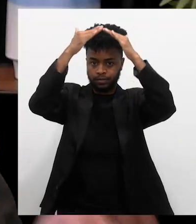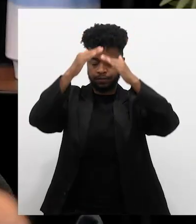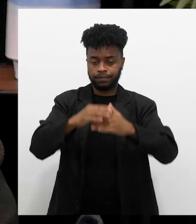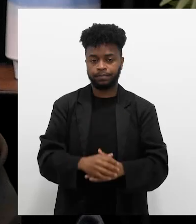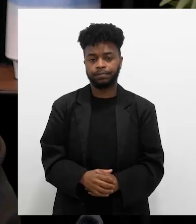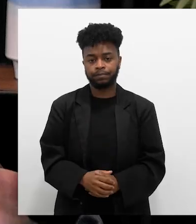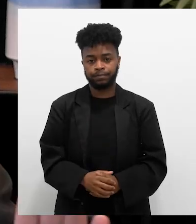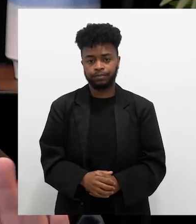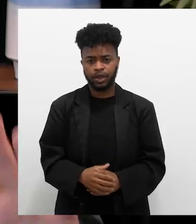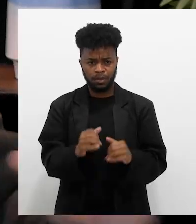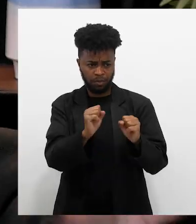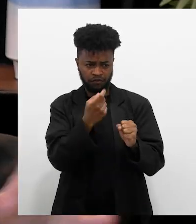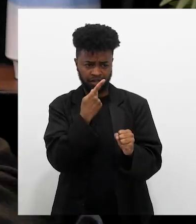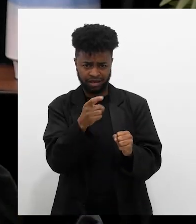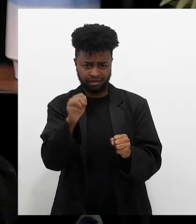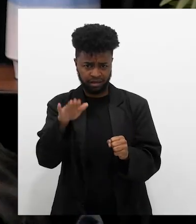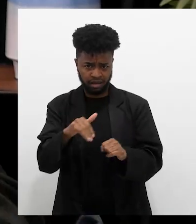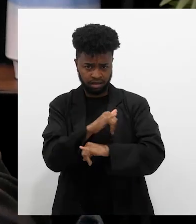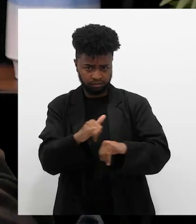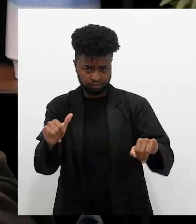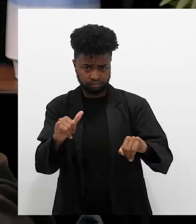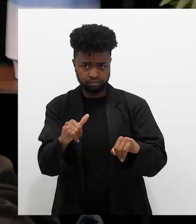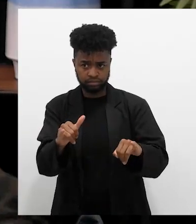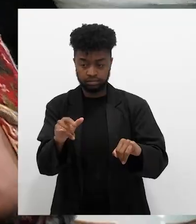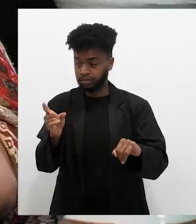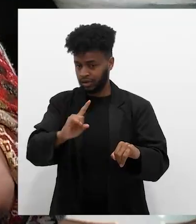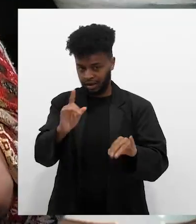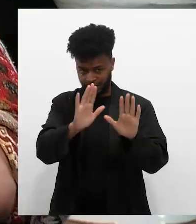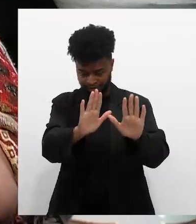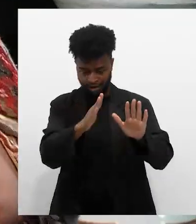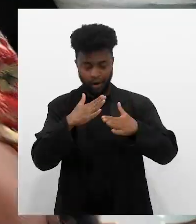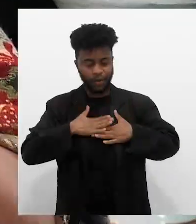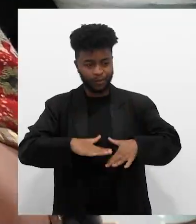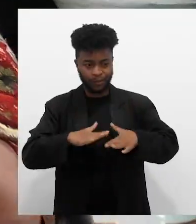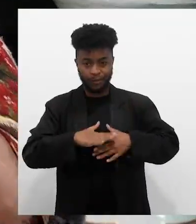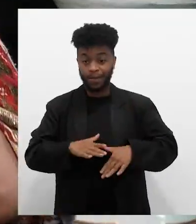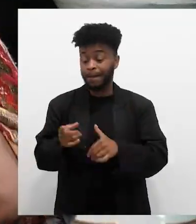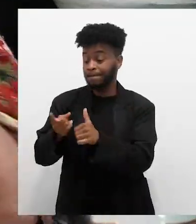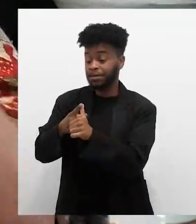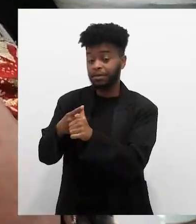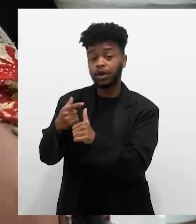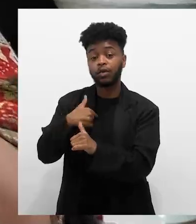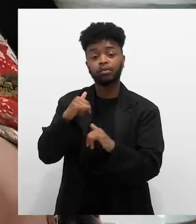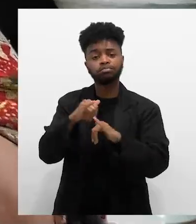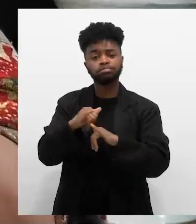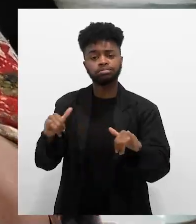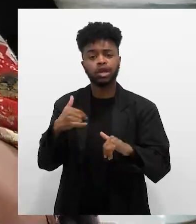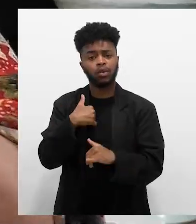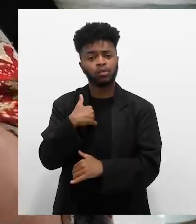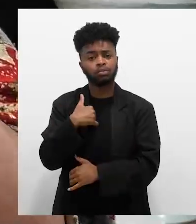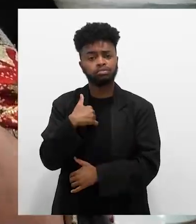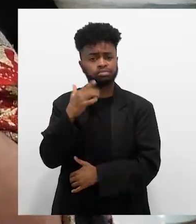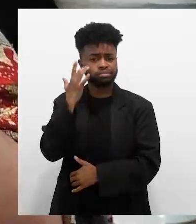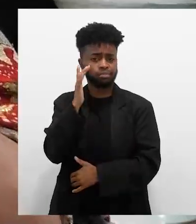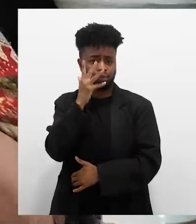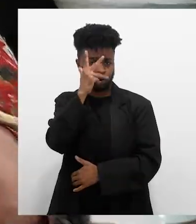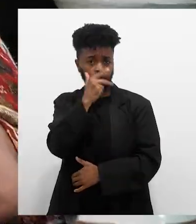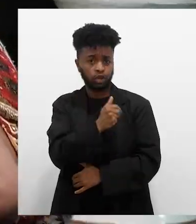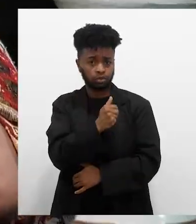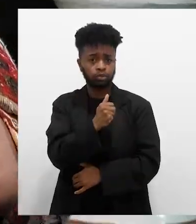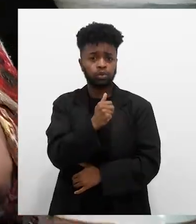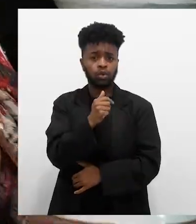E aí, já posso adiantar quem anuncia esse momento? Não. Tá. Primeiro, eu queria dizer que eu achei muito